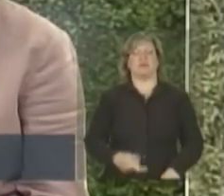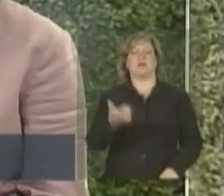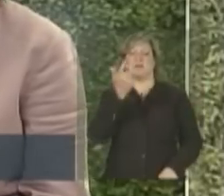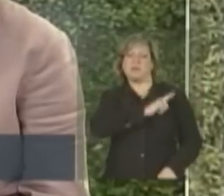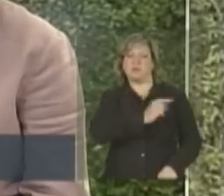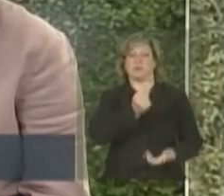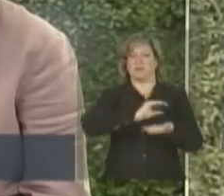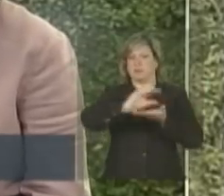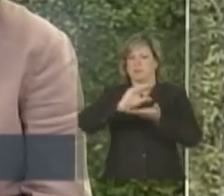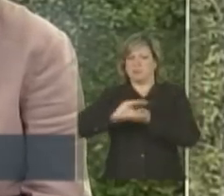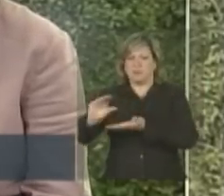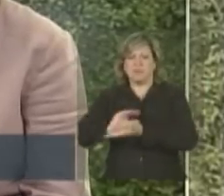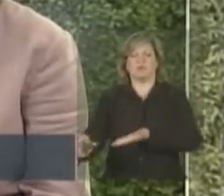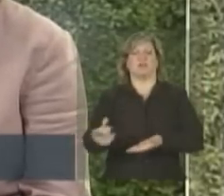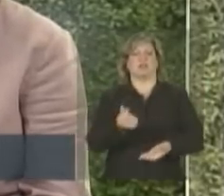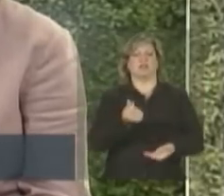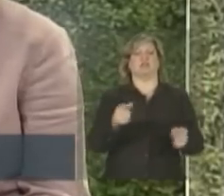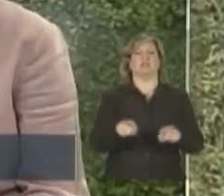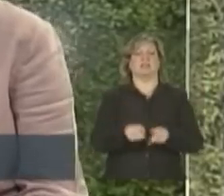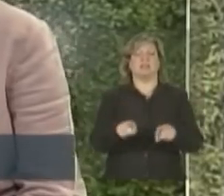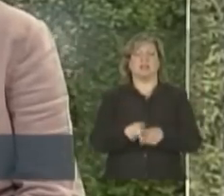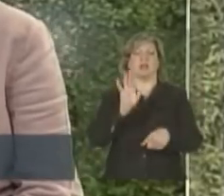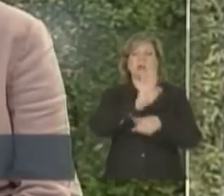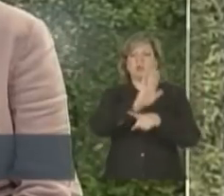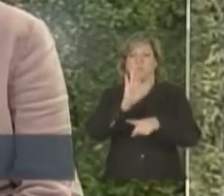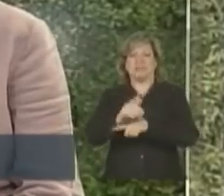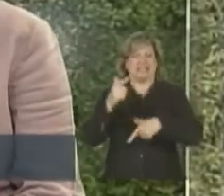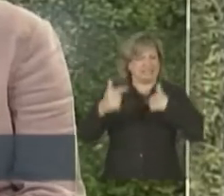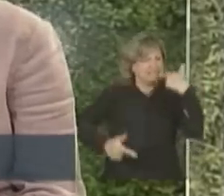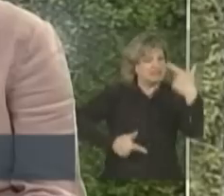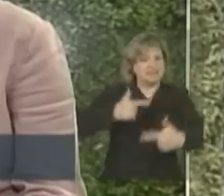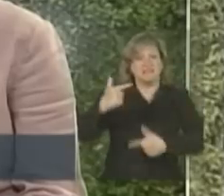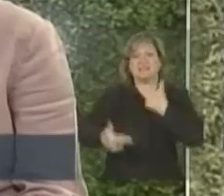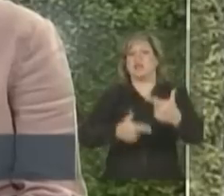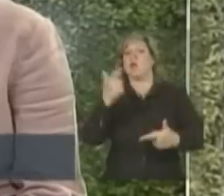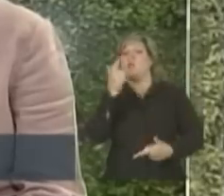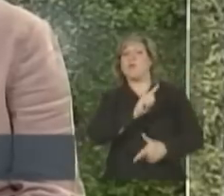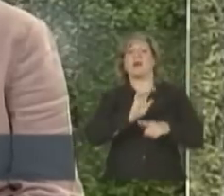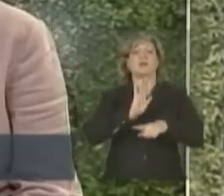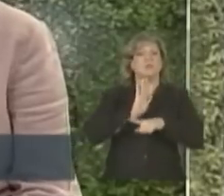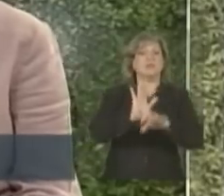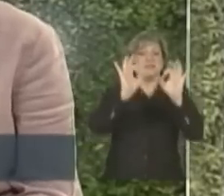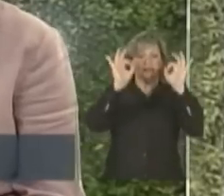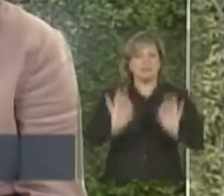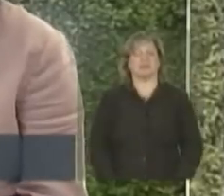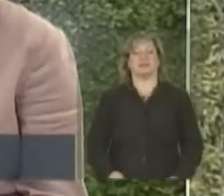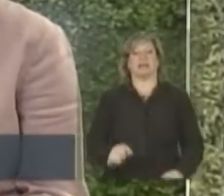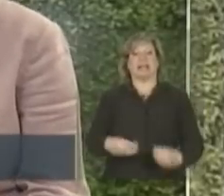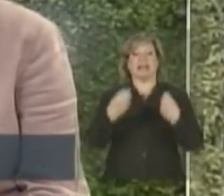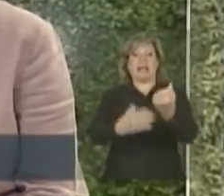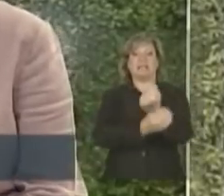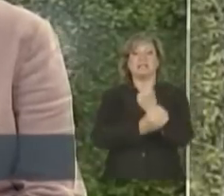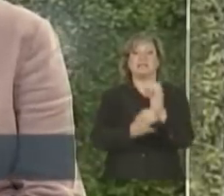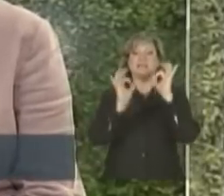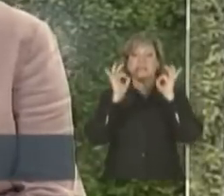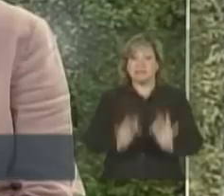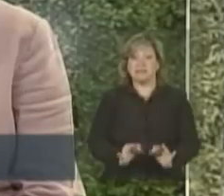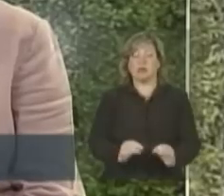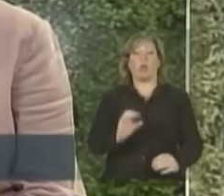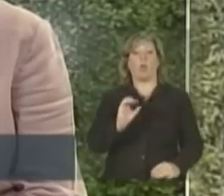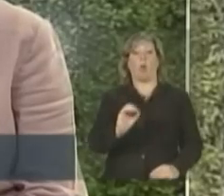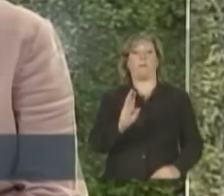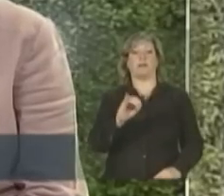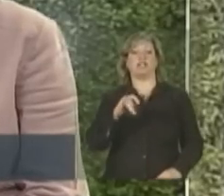recursos, trabalhar resultados, perseguir, buscar resultados e assegurar o que é o nosso objetivo com